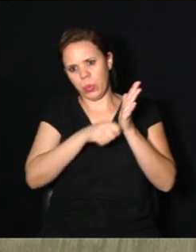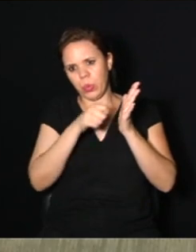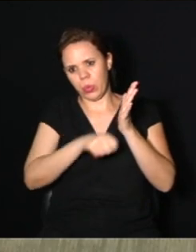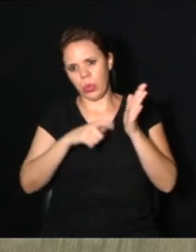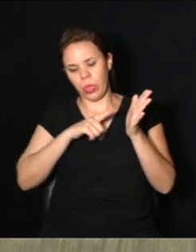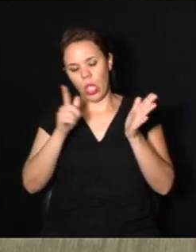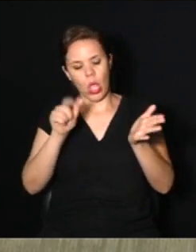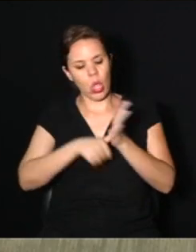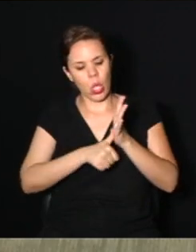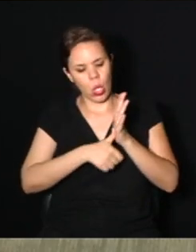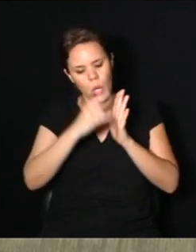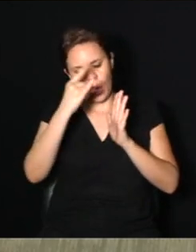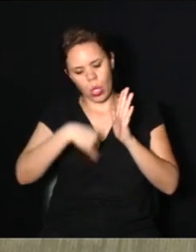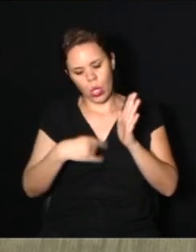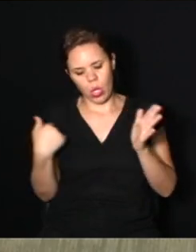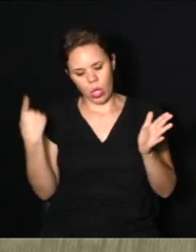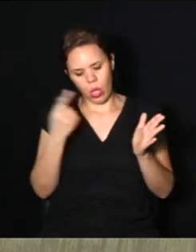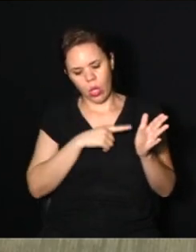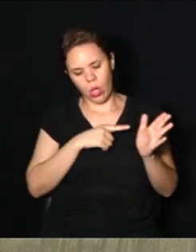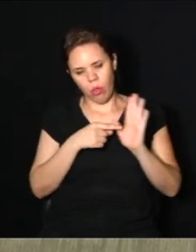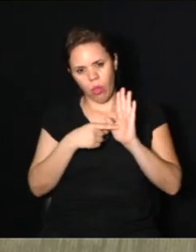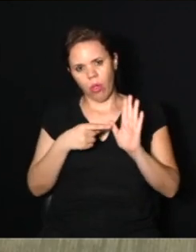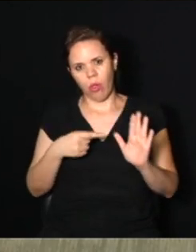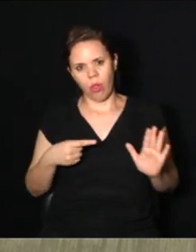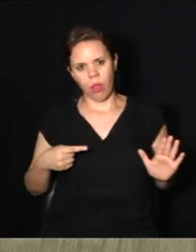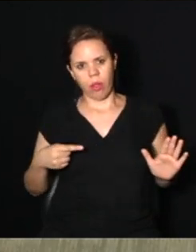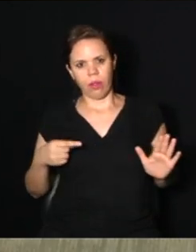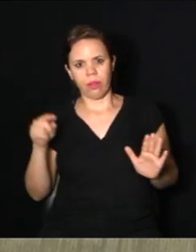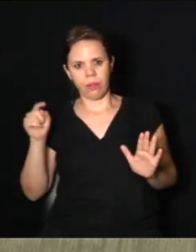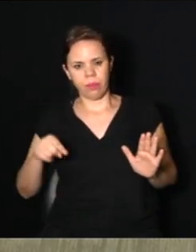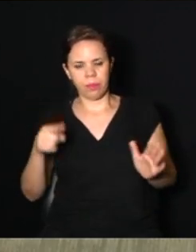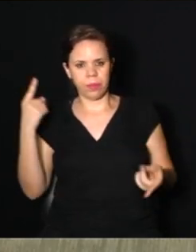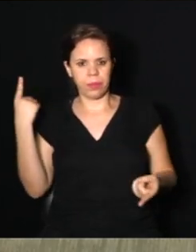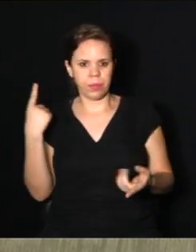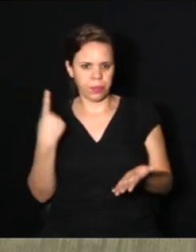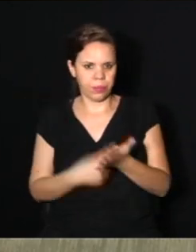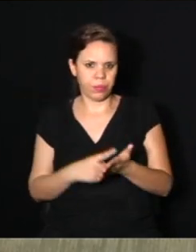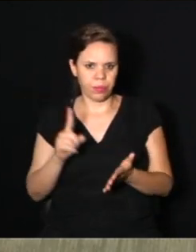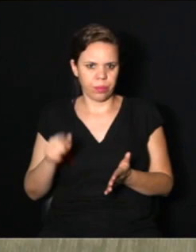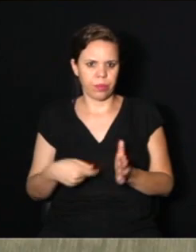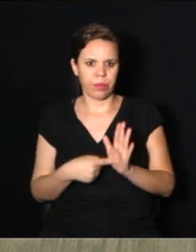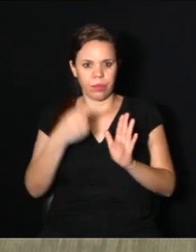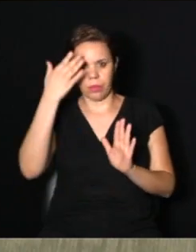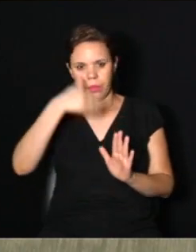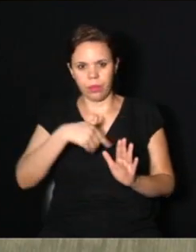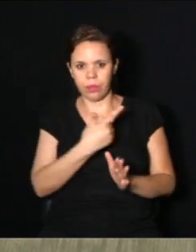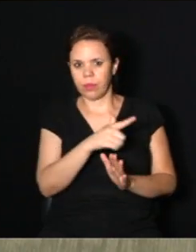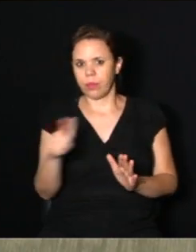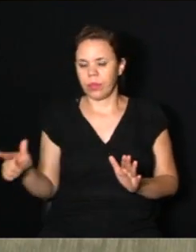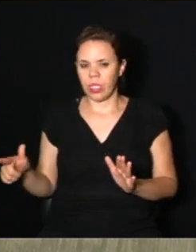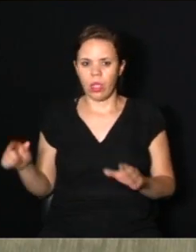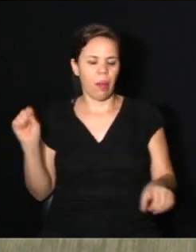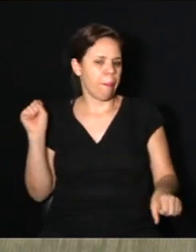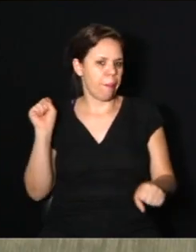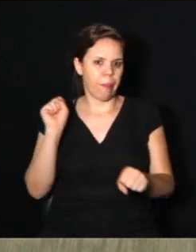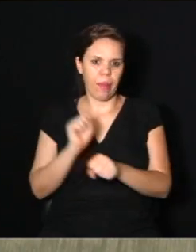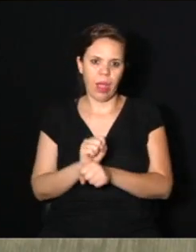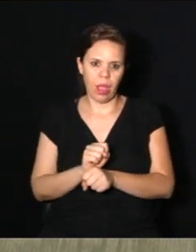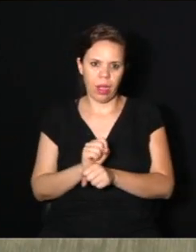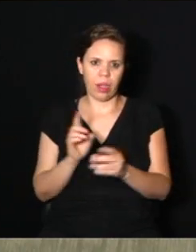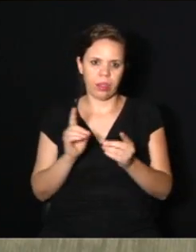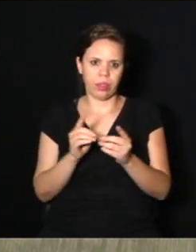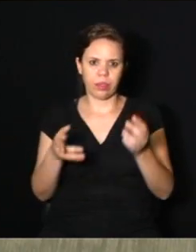um documento escrito, nós ressaltamos muito, e esse compromisso tem que ser por escrito, de que não haveria interrupção do